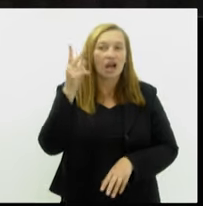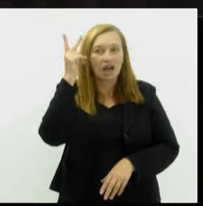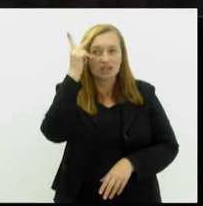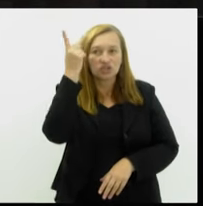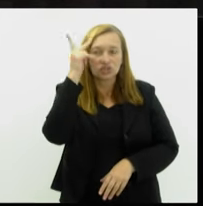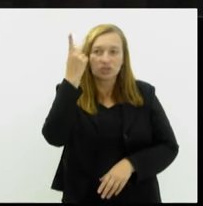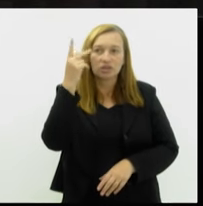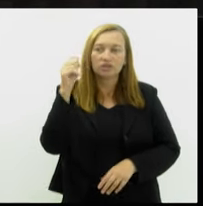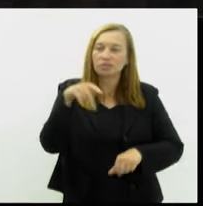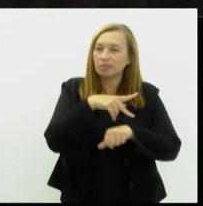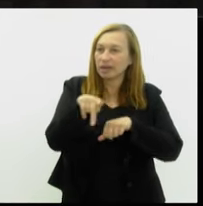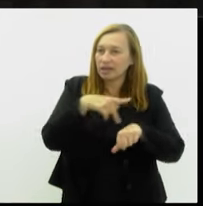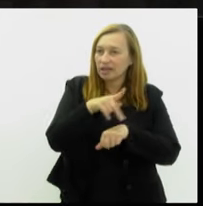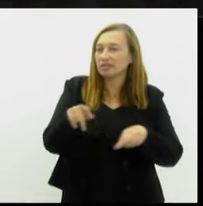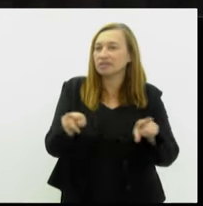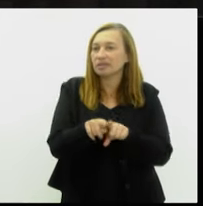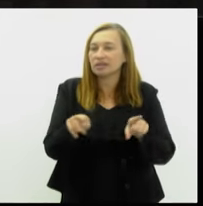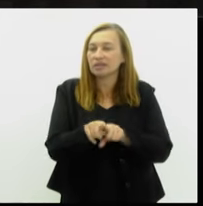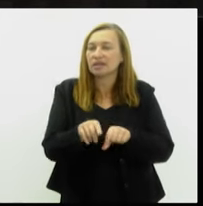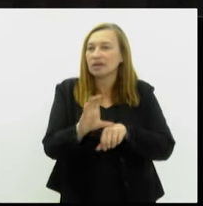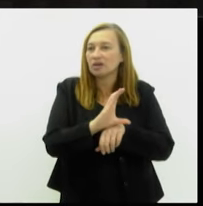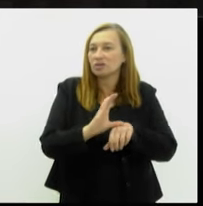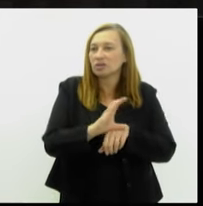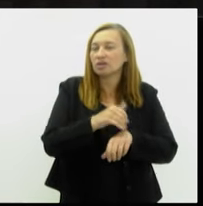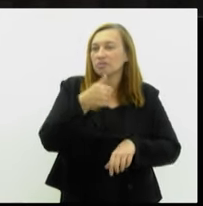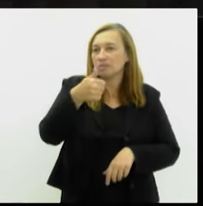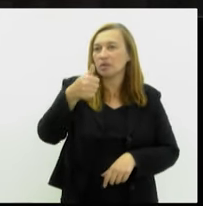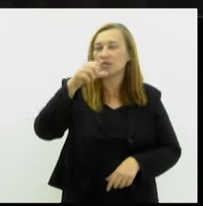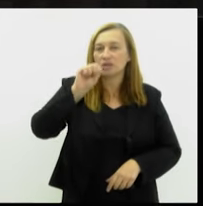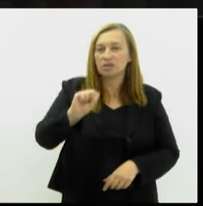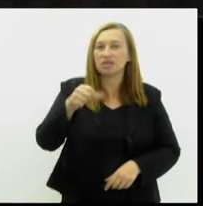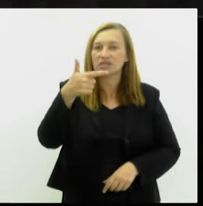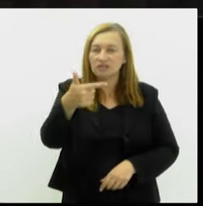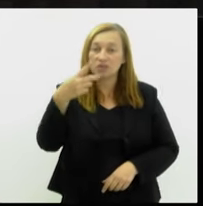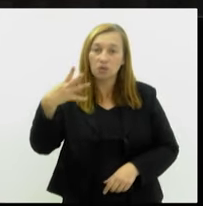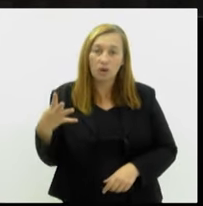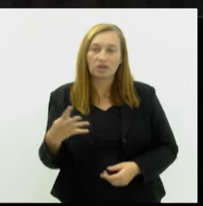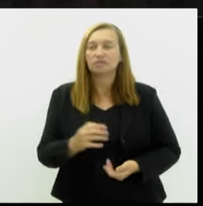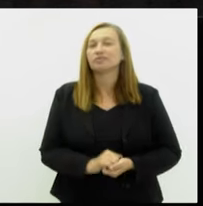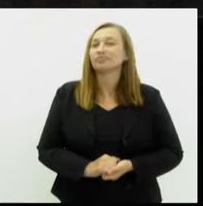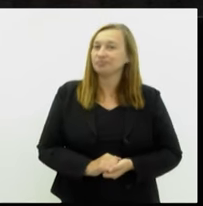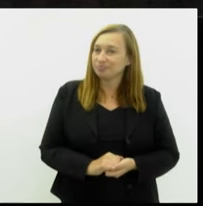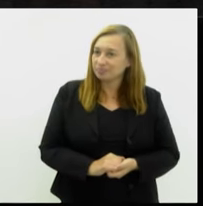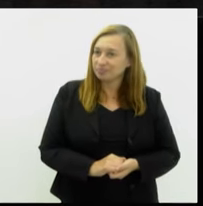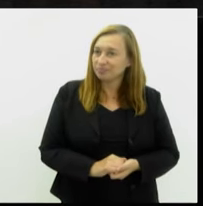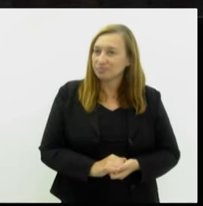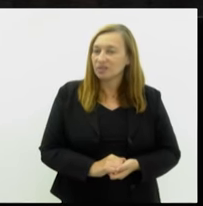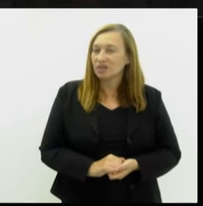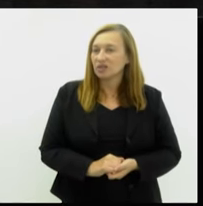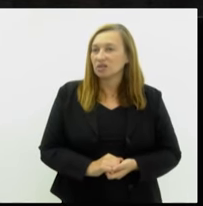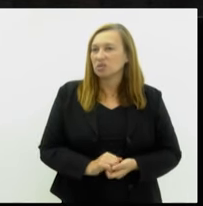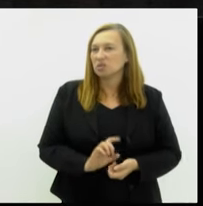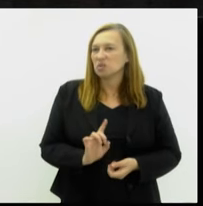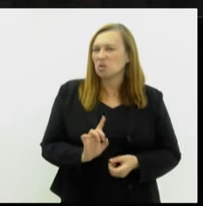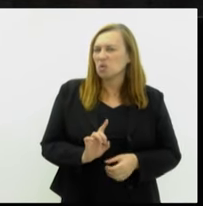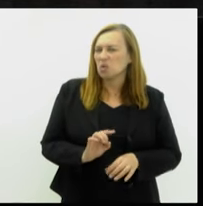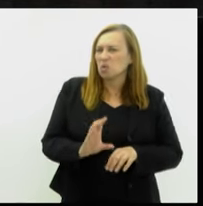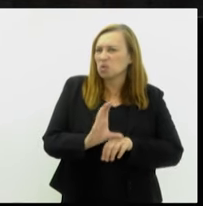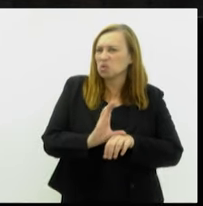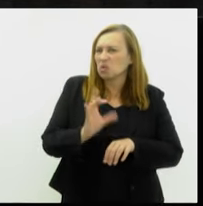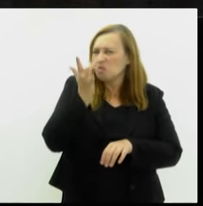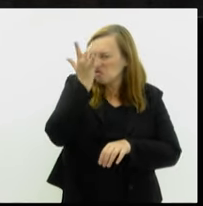país. A Constituição de 1824 não foi uma Constituição fácil